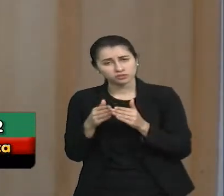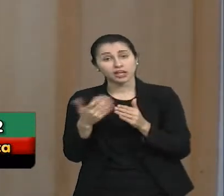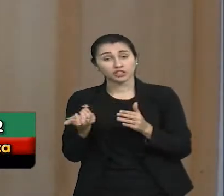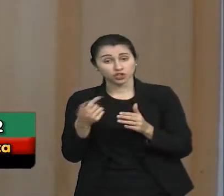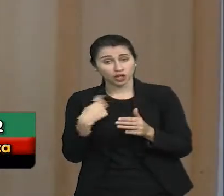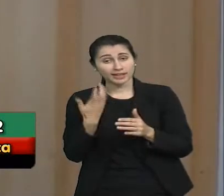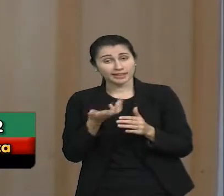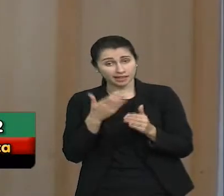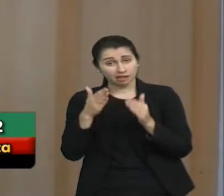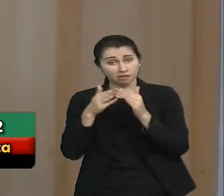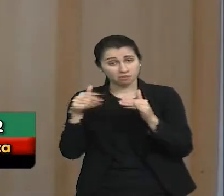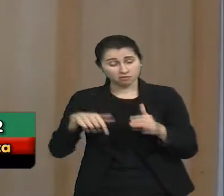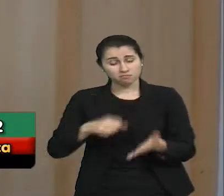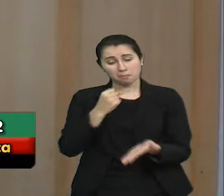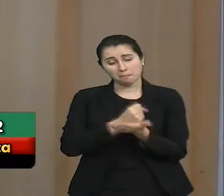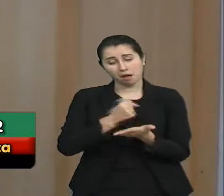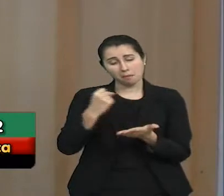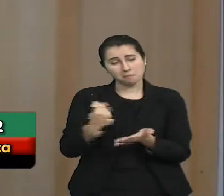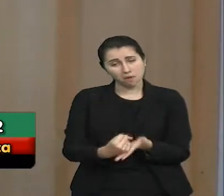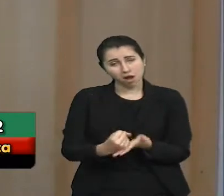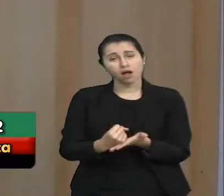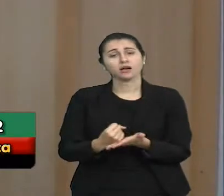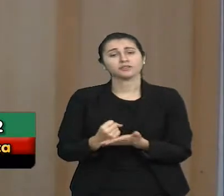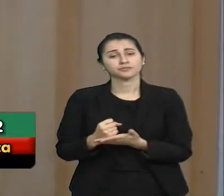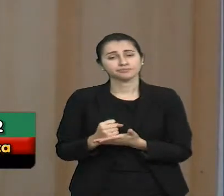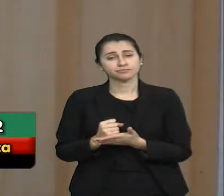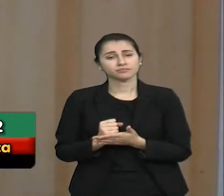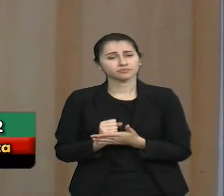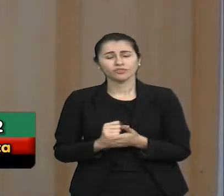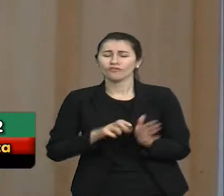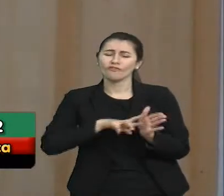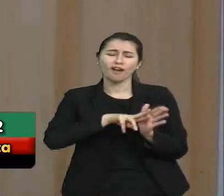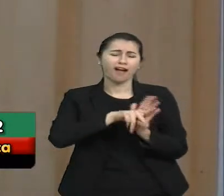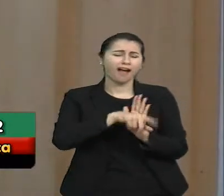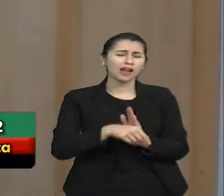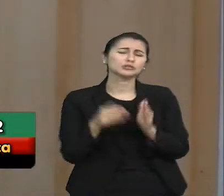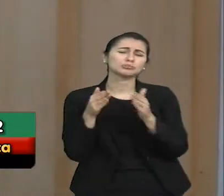aqui nesta casa, e com vários pedidos, né,